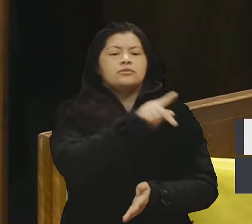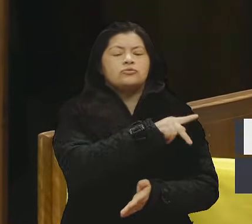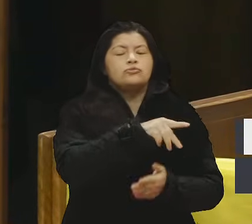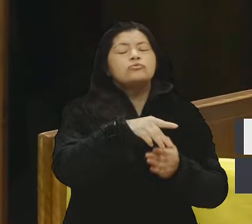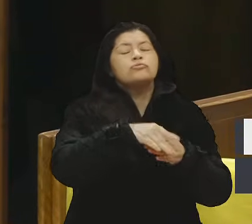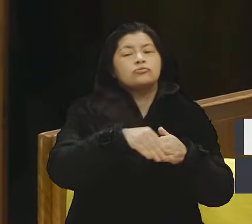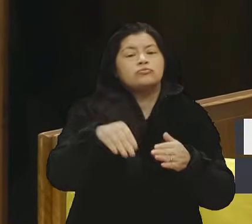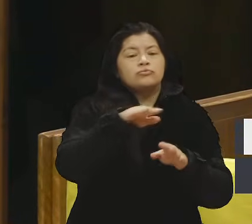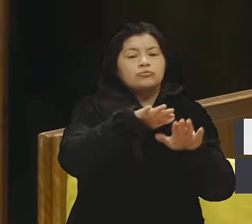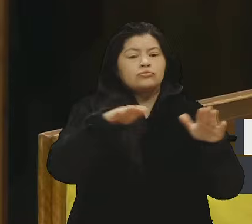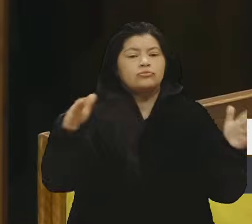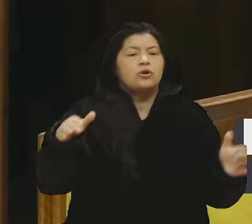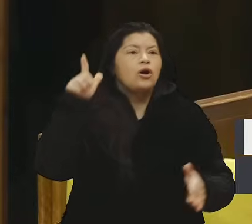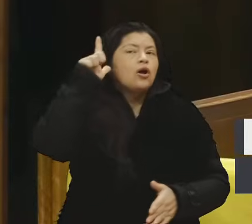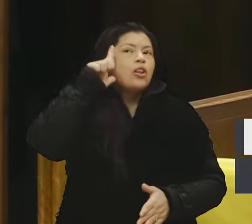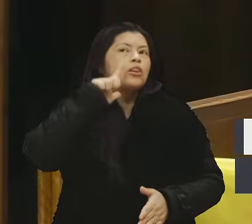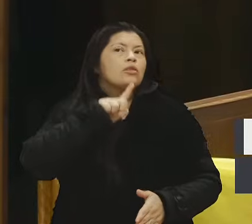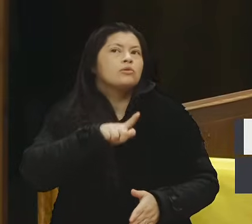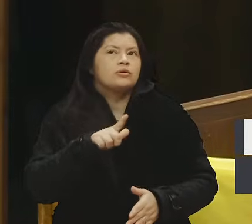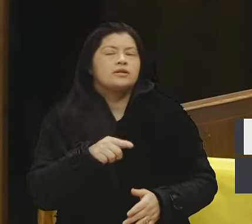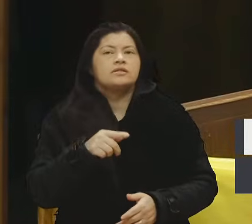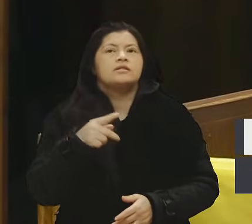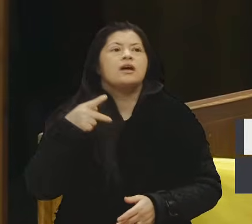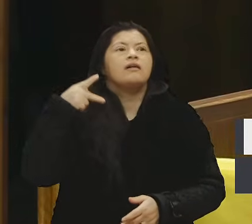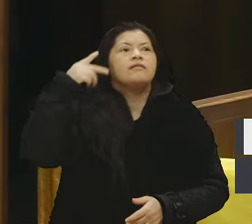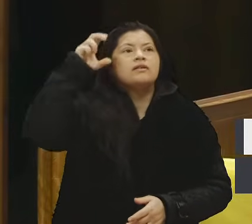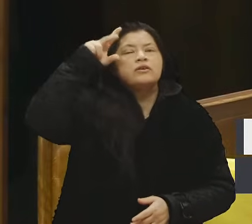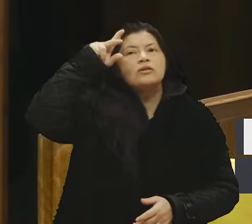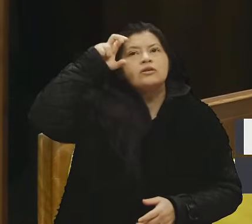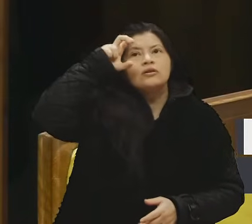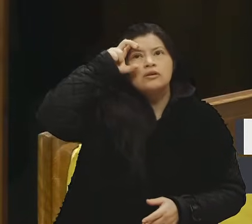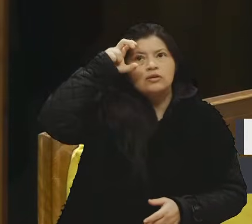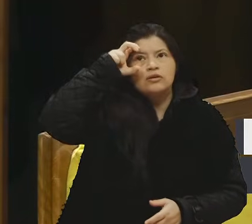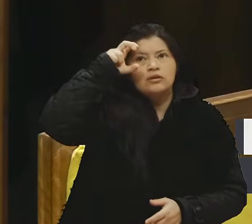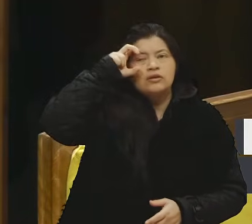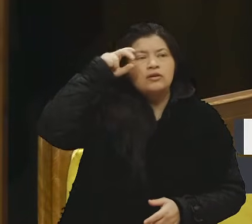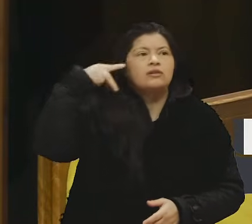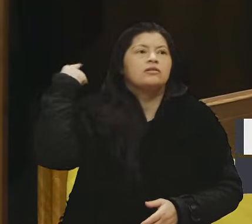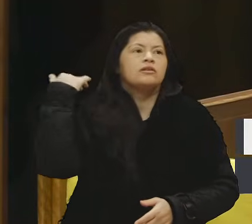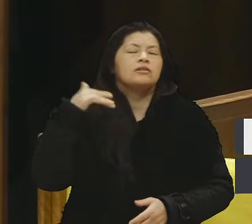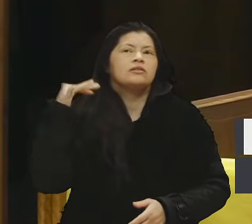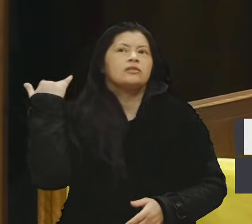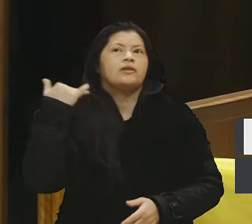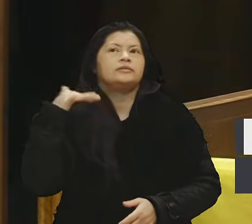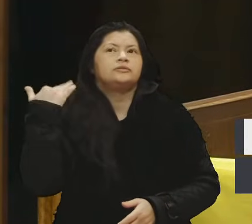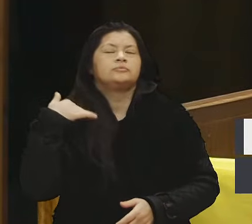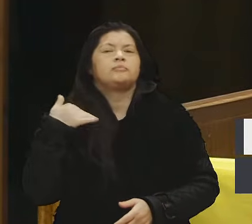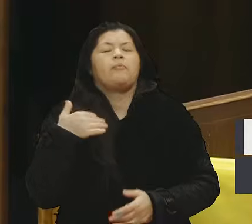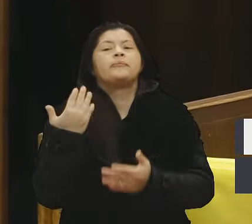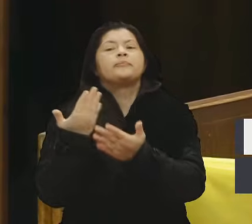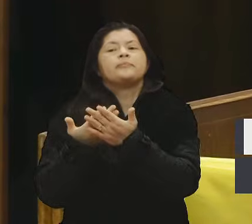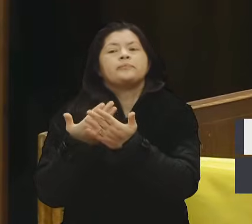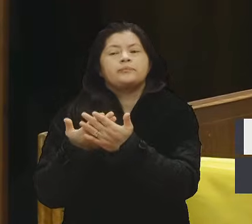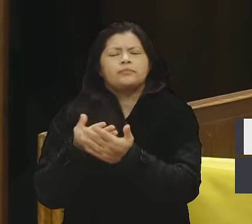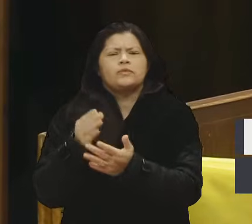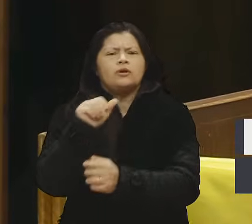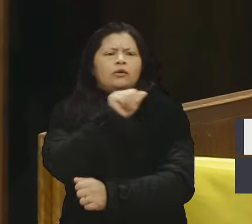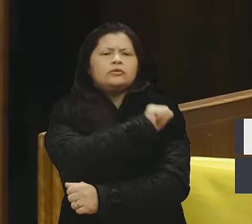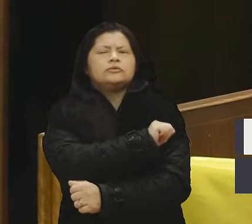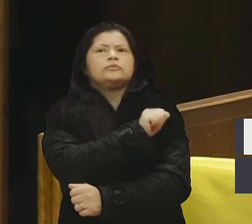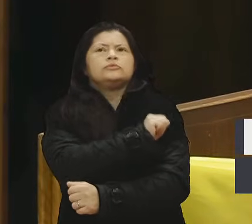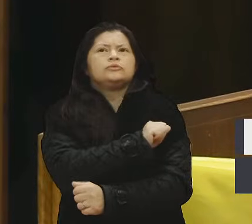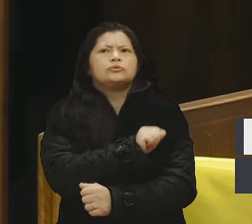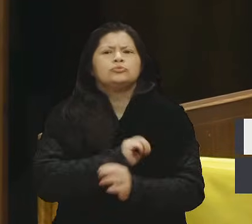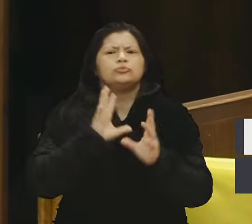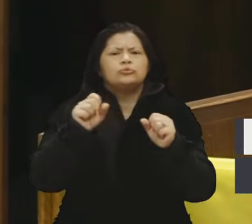Humanos, vereador Lucas, a vereadora Sandra, a vereadora Andressa, aos estudantes e à comunidade, a todos e todas que